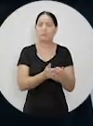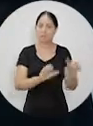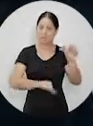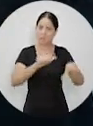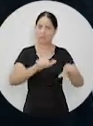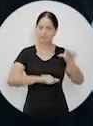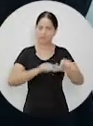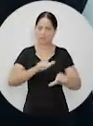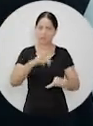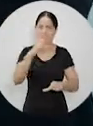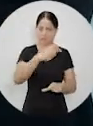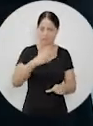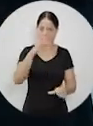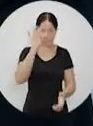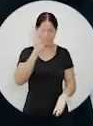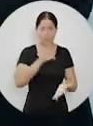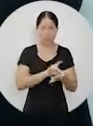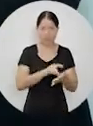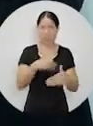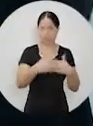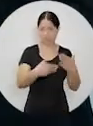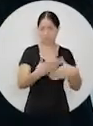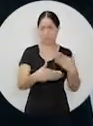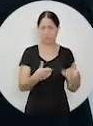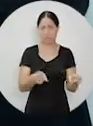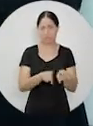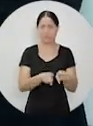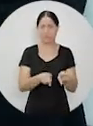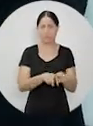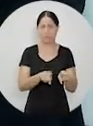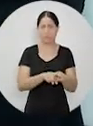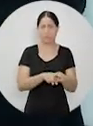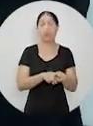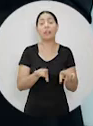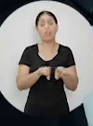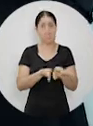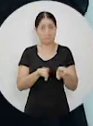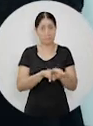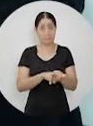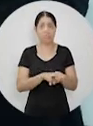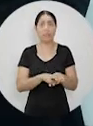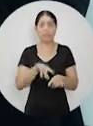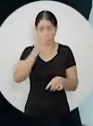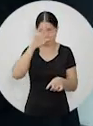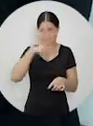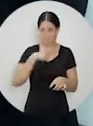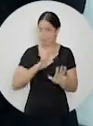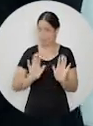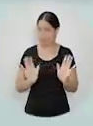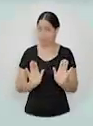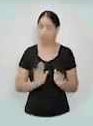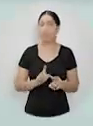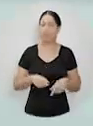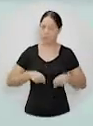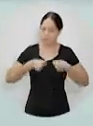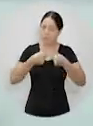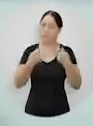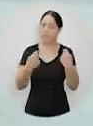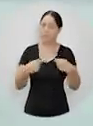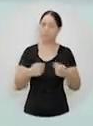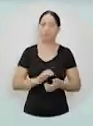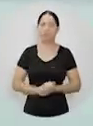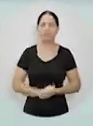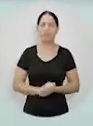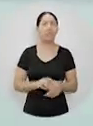avaliar se a investigação está sendo bem feita, está sendo bem conduzida, com imparcialidade e com dedicação. E acompanhar